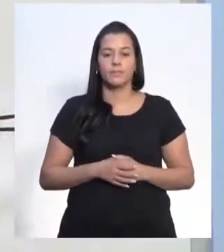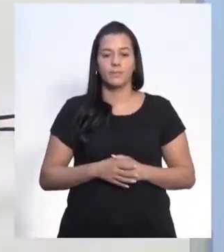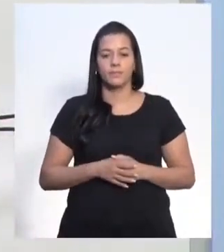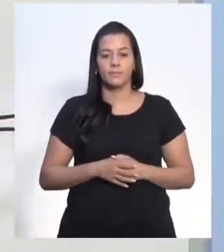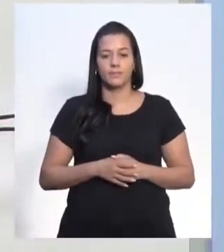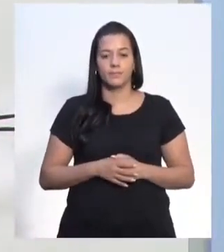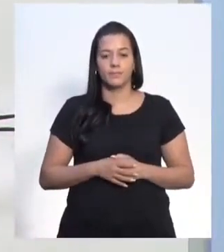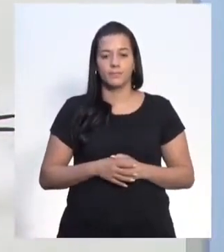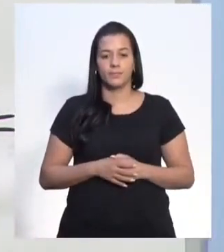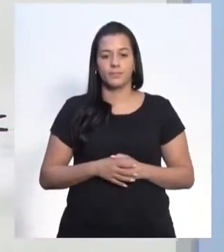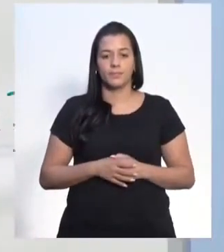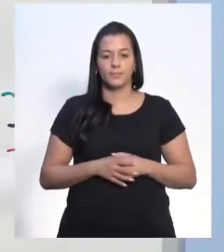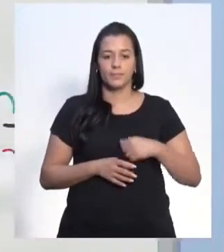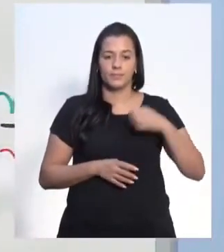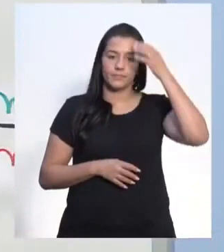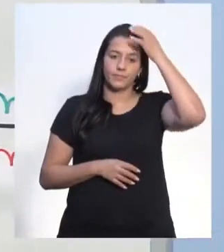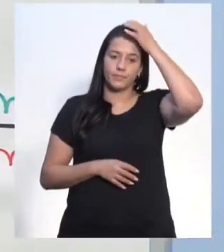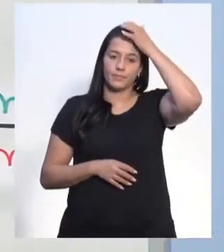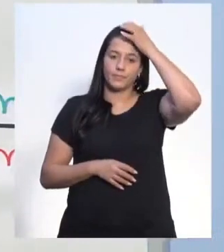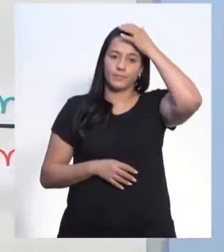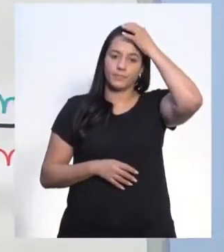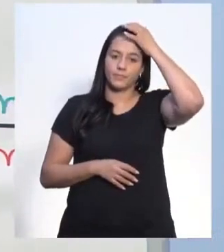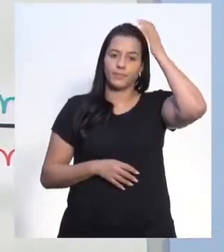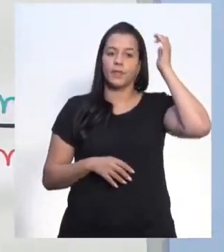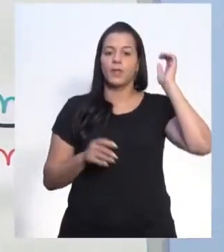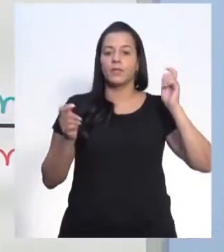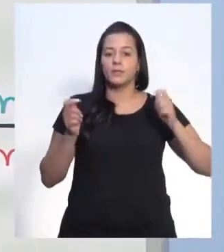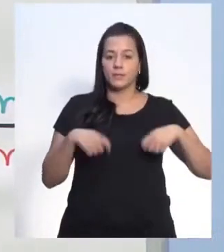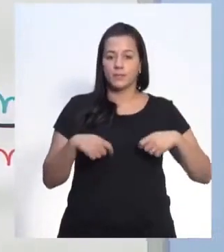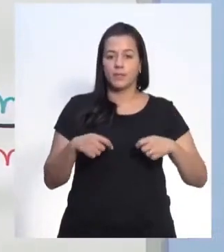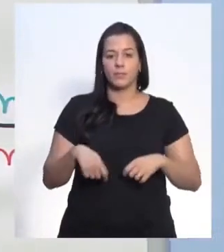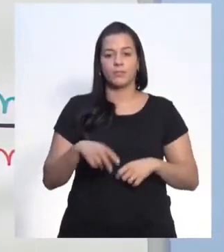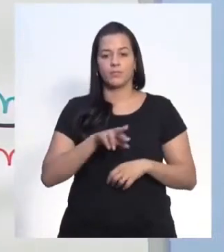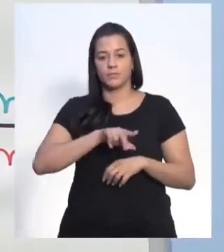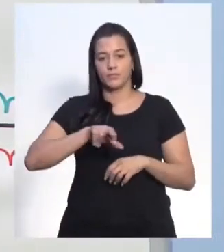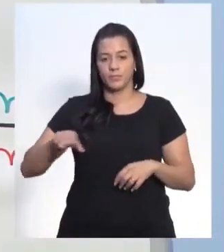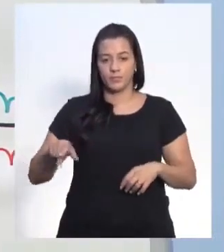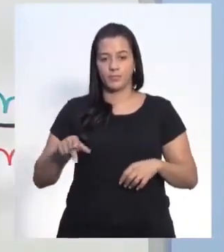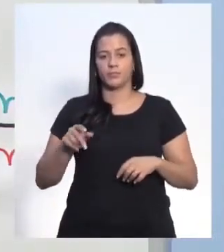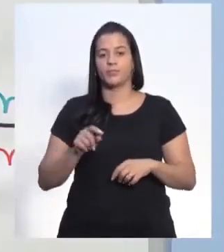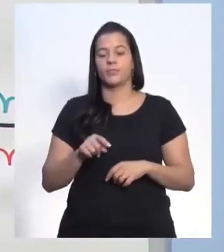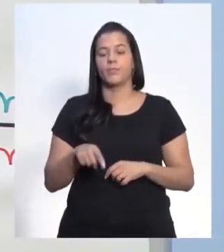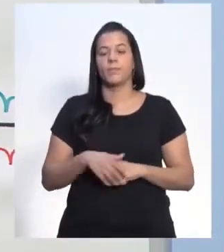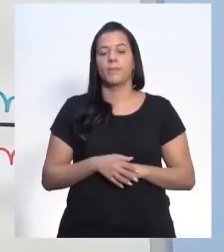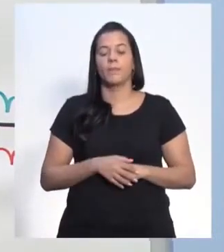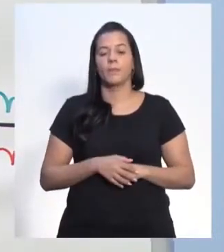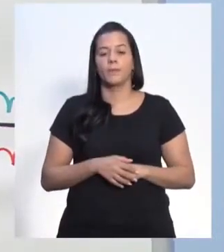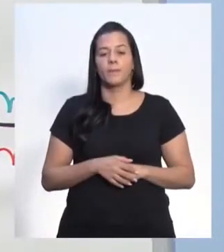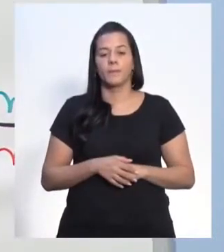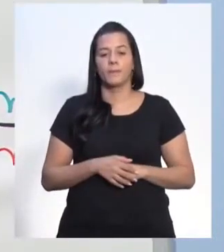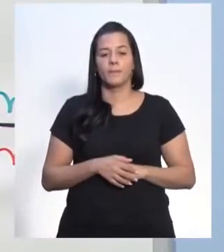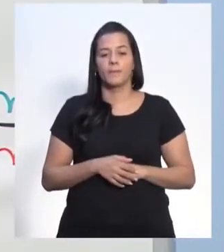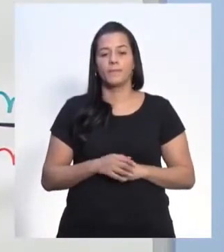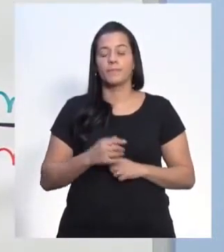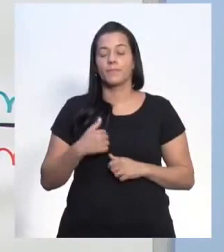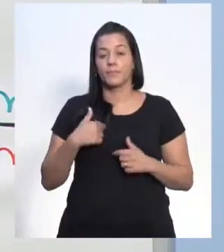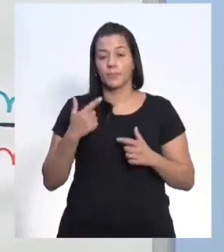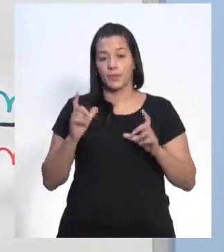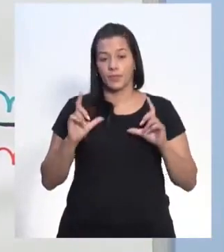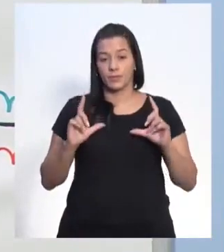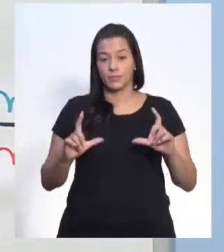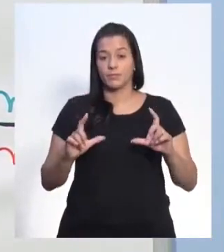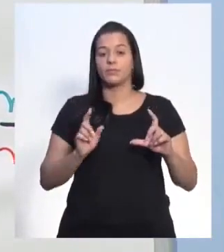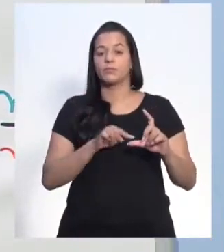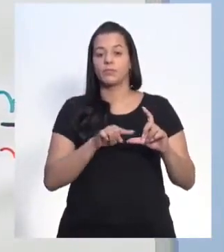Sim? Cara, cara, não precisava nem ter posto parênteses, mas tudo bem. Cara, cara, coroa, coroa, cara, coroa, coroa, cara. Sim, essas são